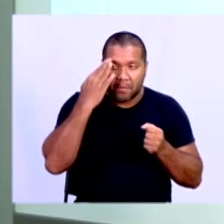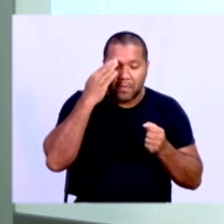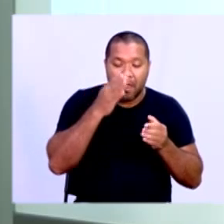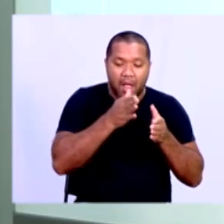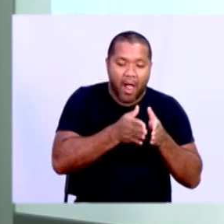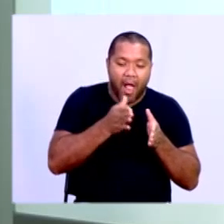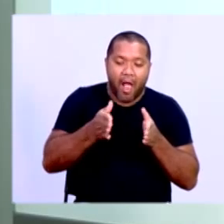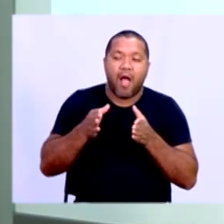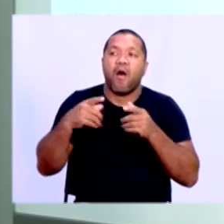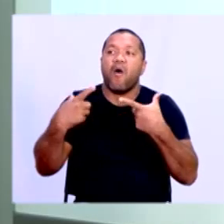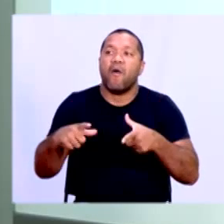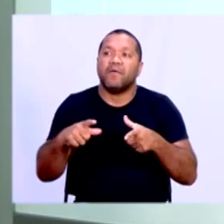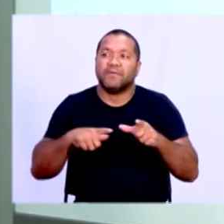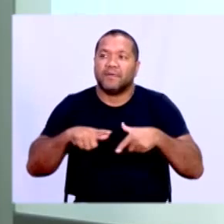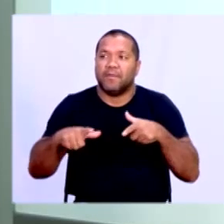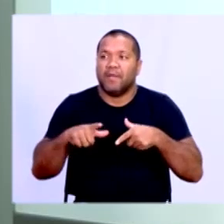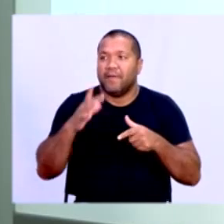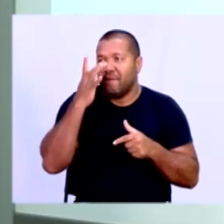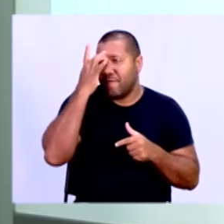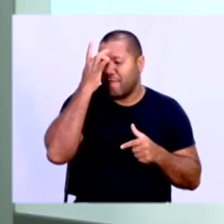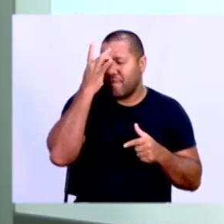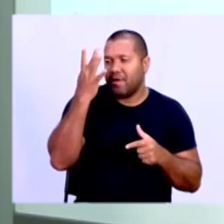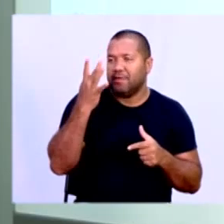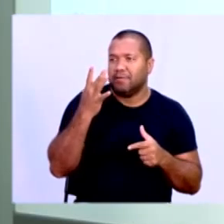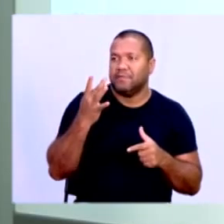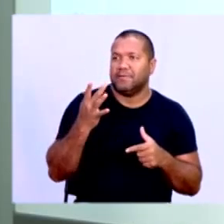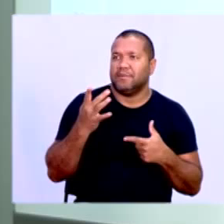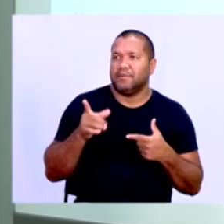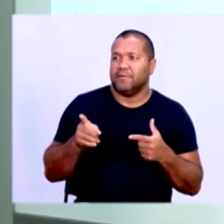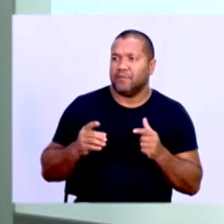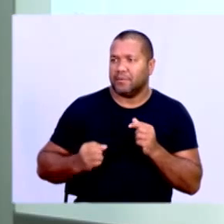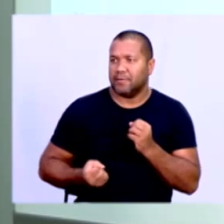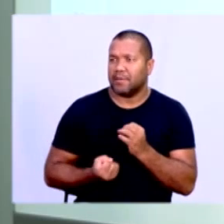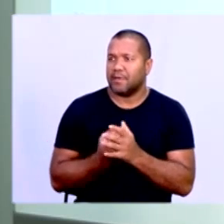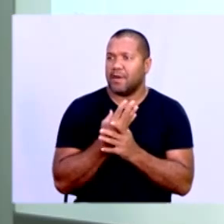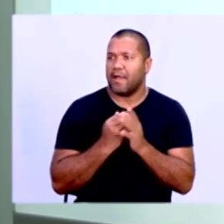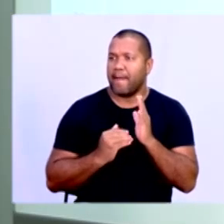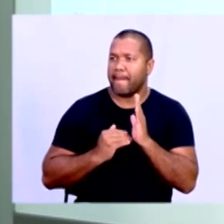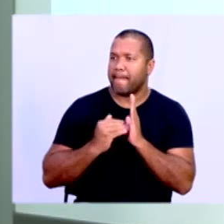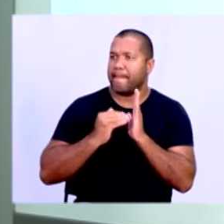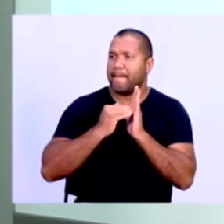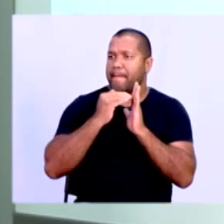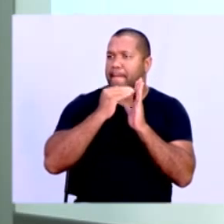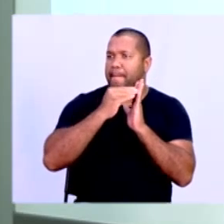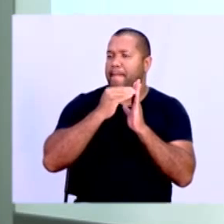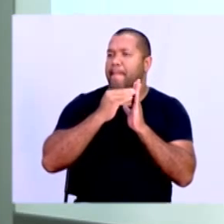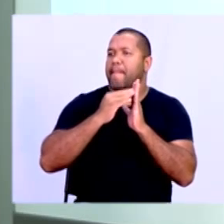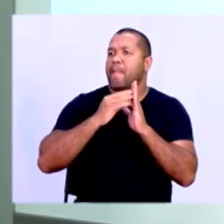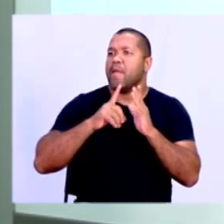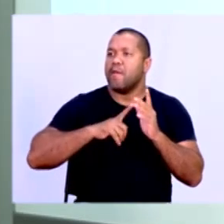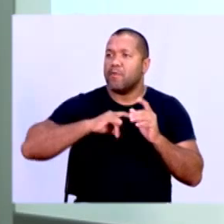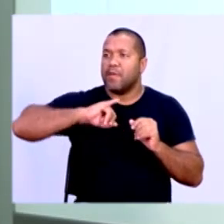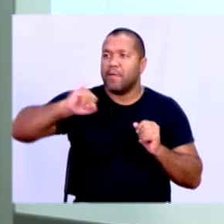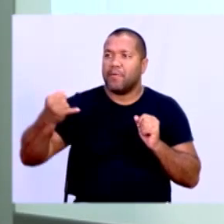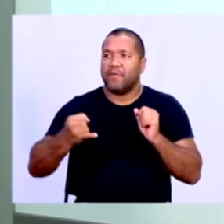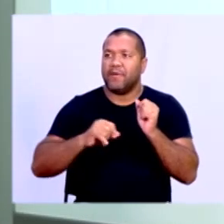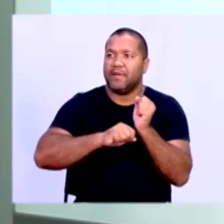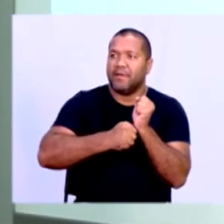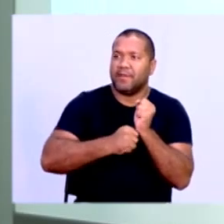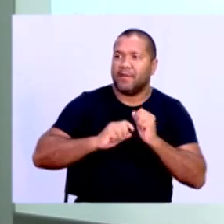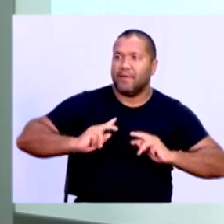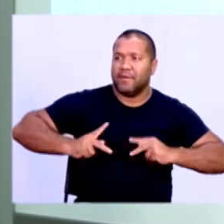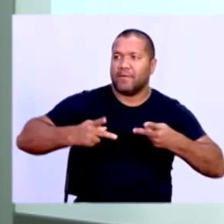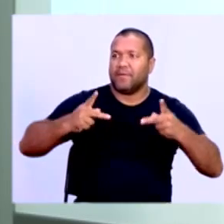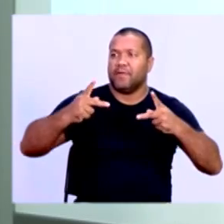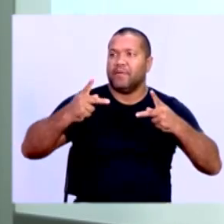e também de ser mais fácil de você desenvolver e poder reutilizar o código dele. Tá? Além